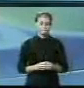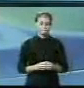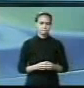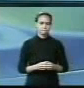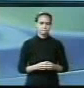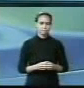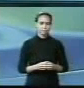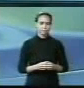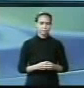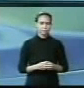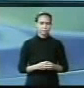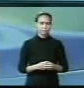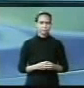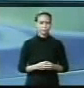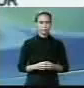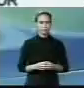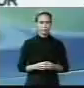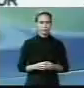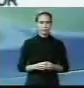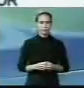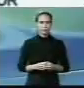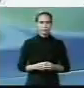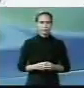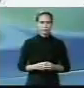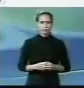vamos falar na aula de hoje. Bom,